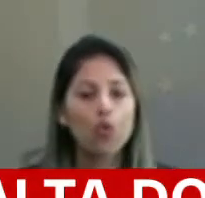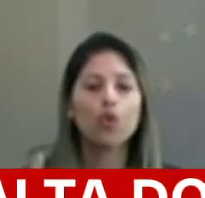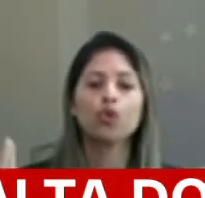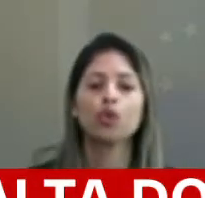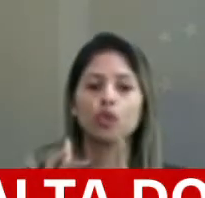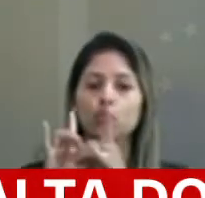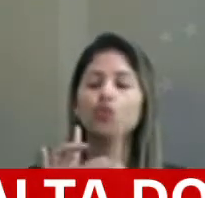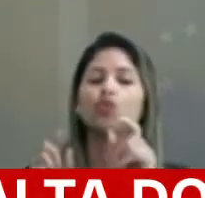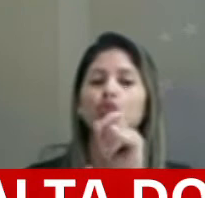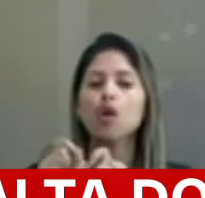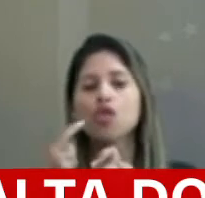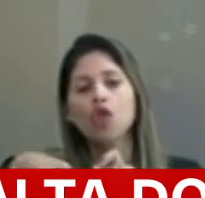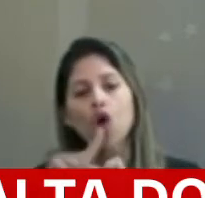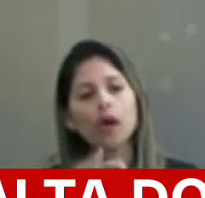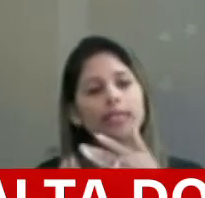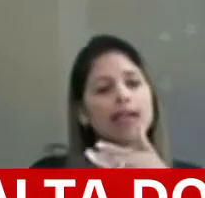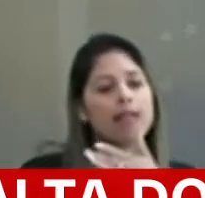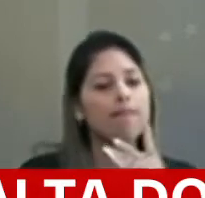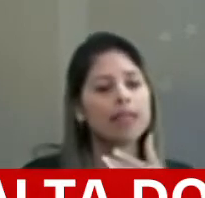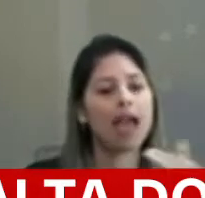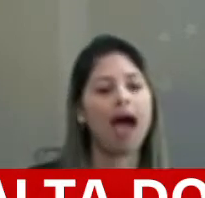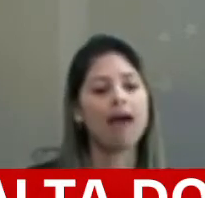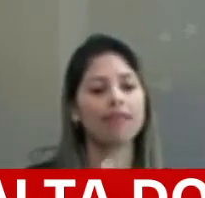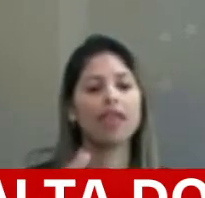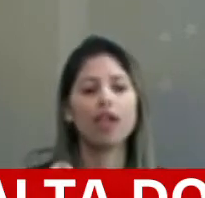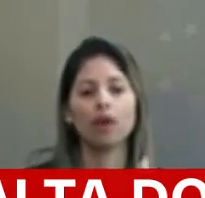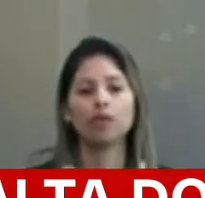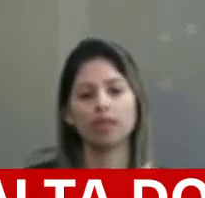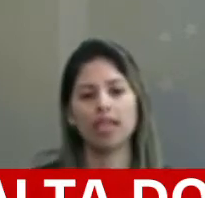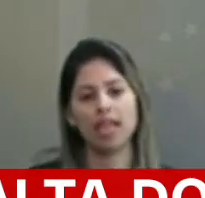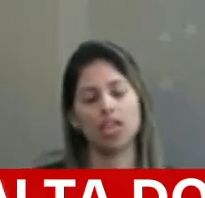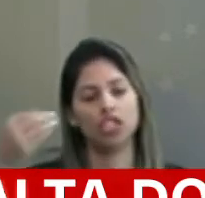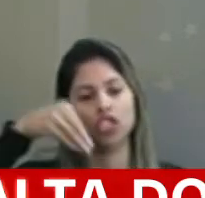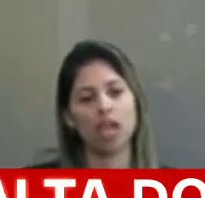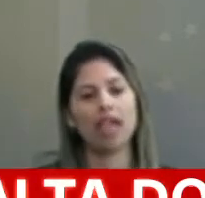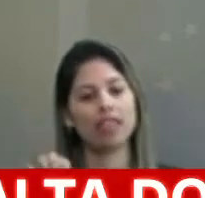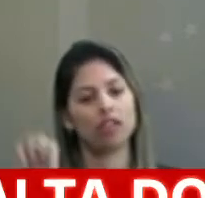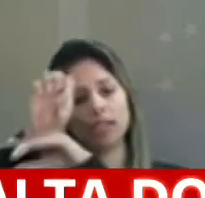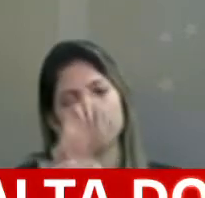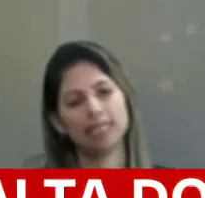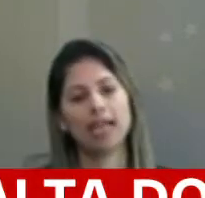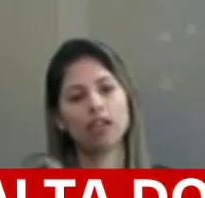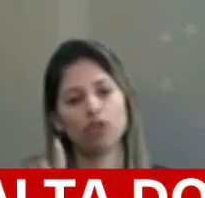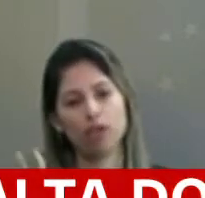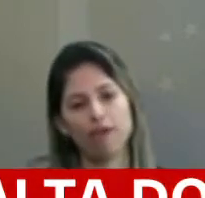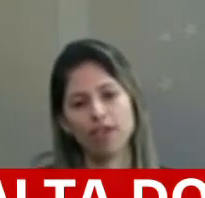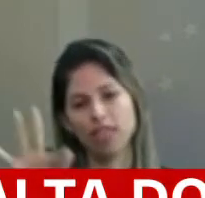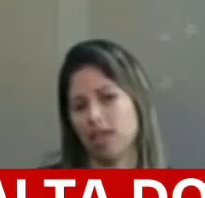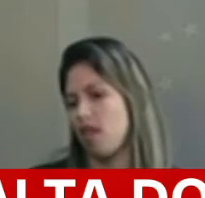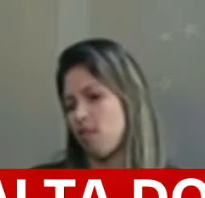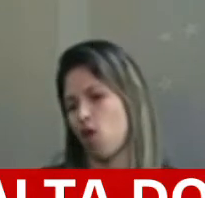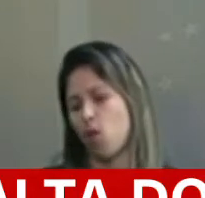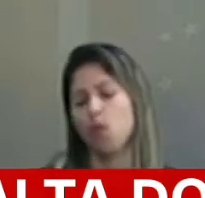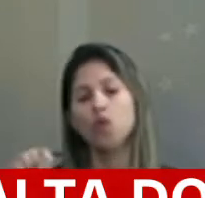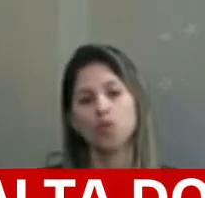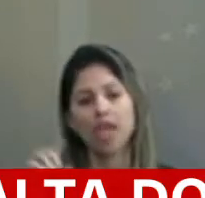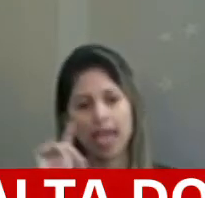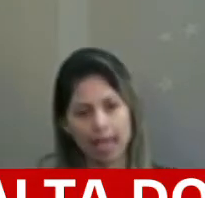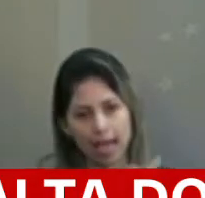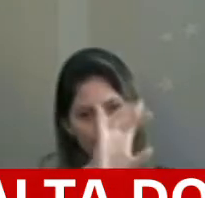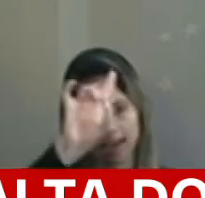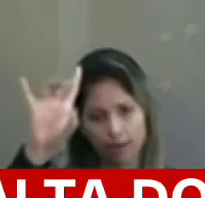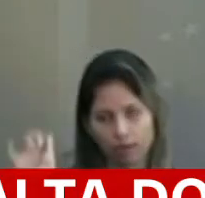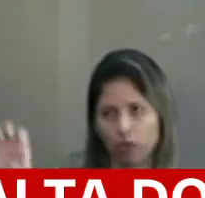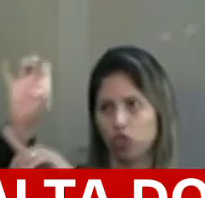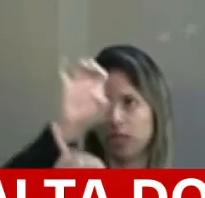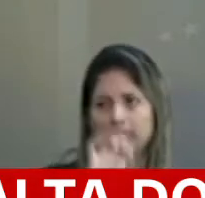estamos limitando a alíquota máxima existente entre os estados da federação e não especificamente em cada um desses estados.